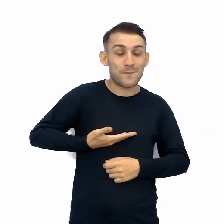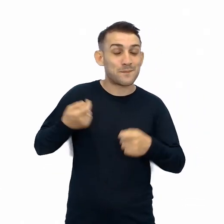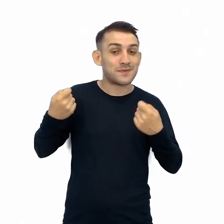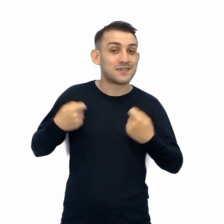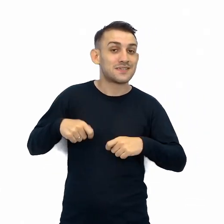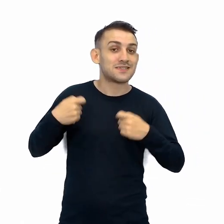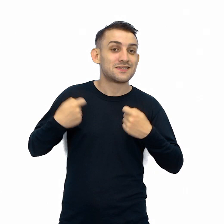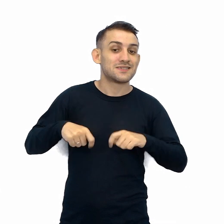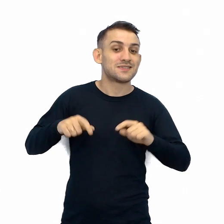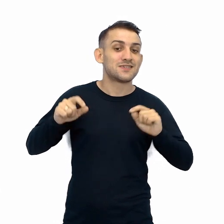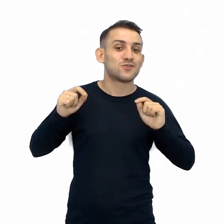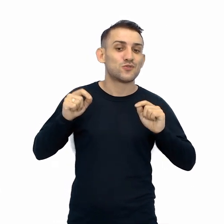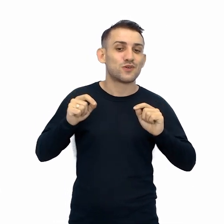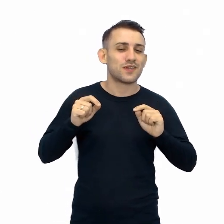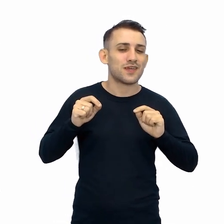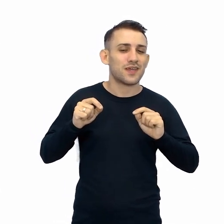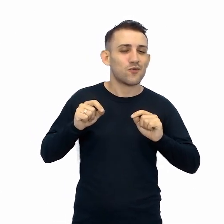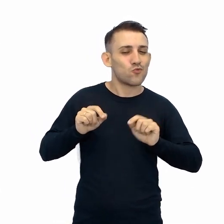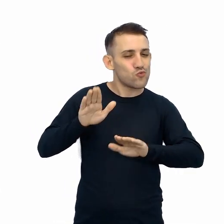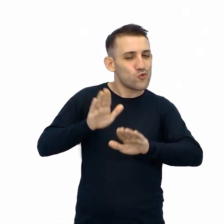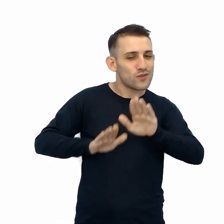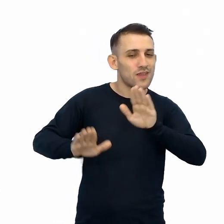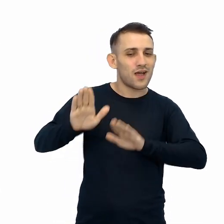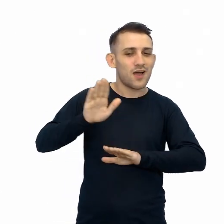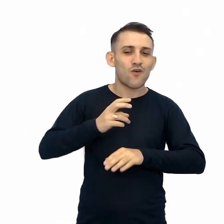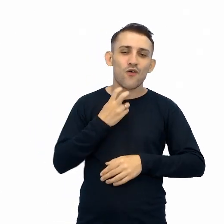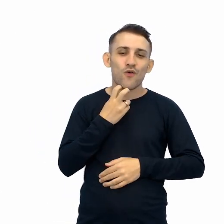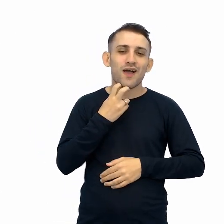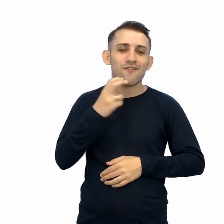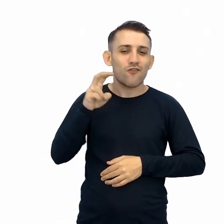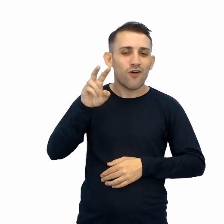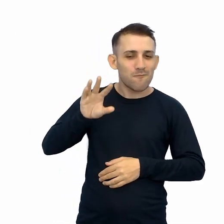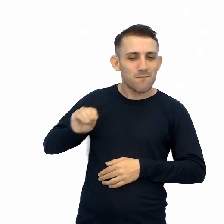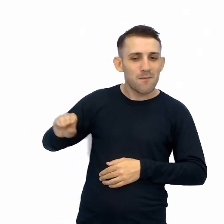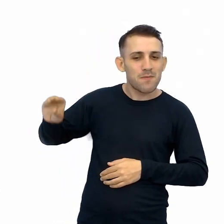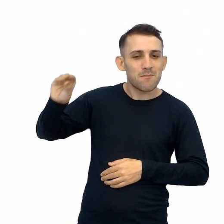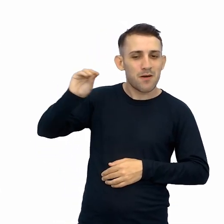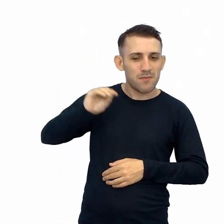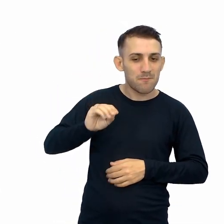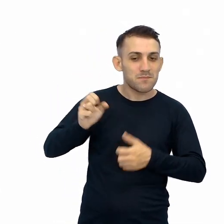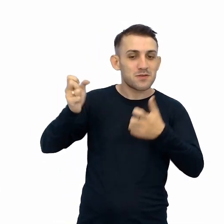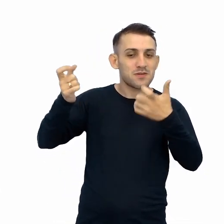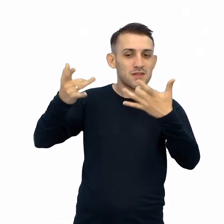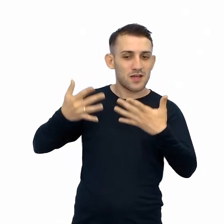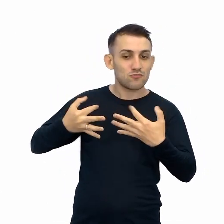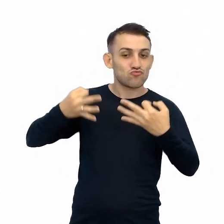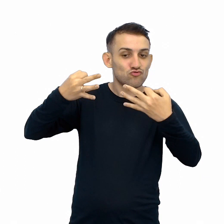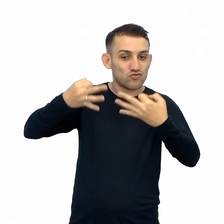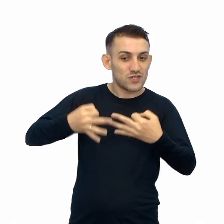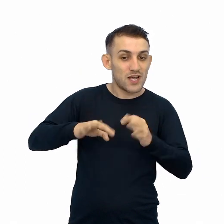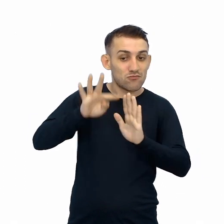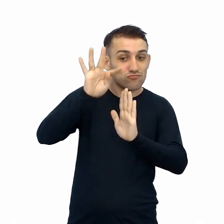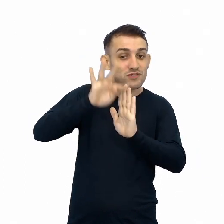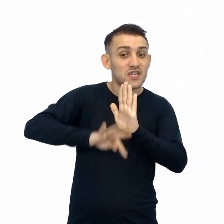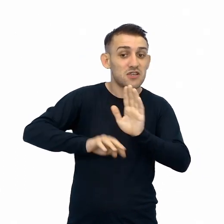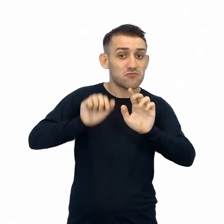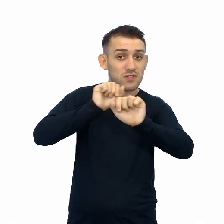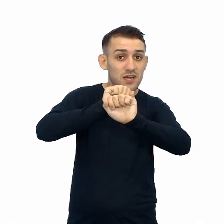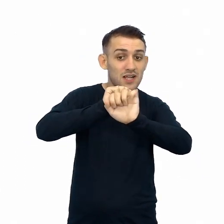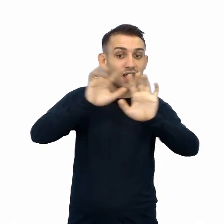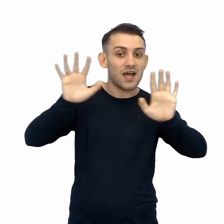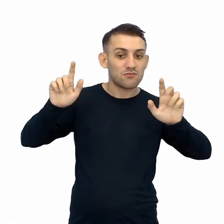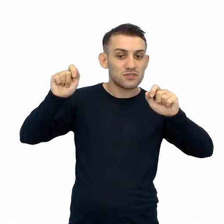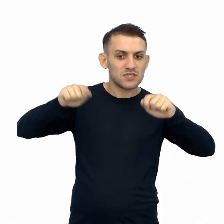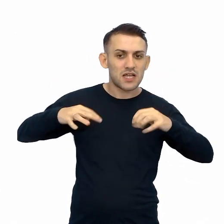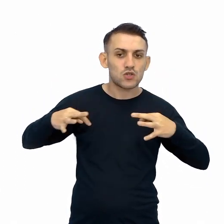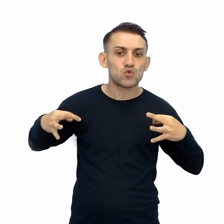cuidar do tom de voz adequado, de uma articulação precisa, de um texto objetivo, para que